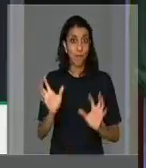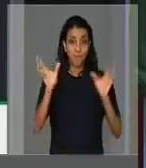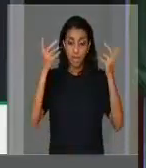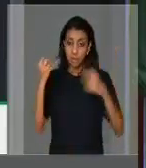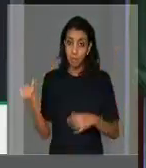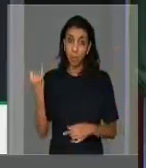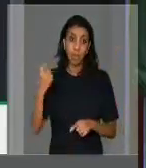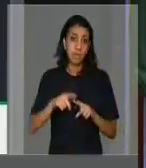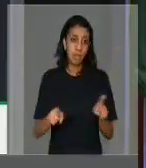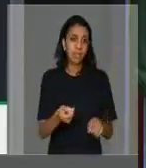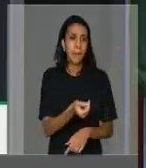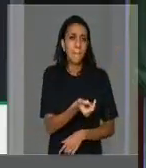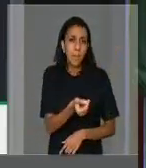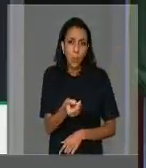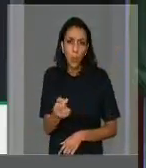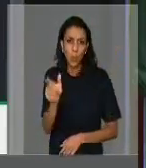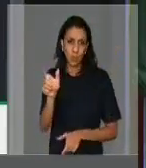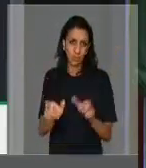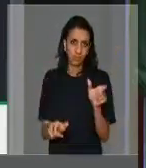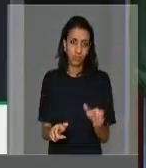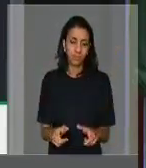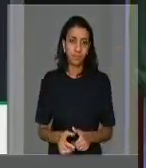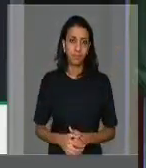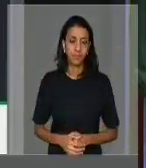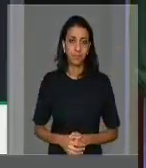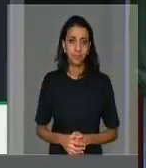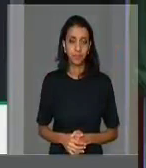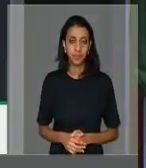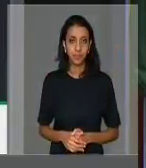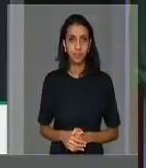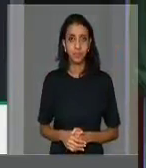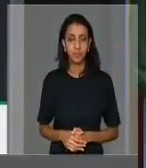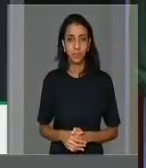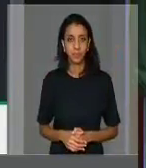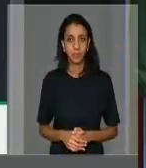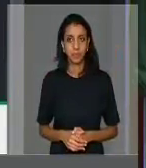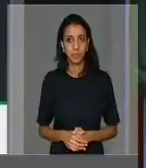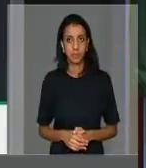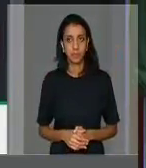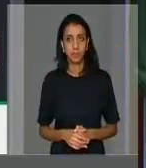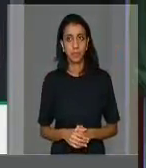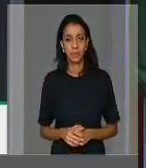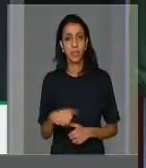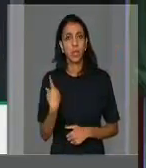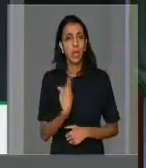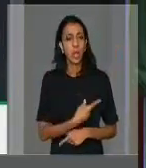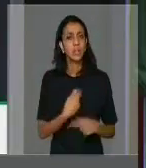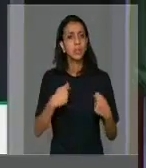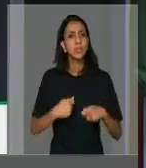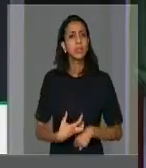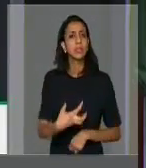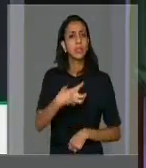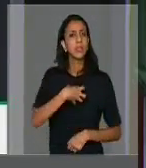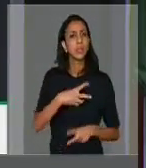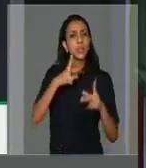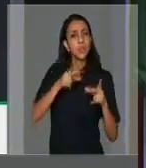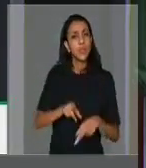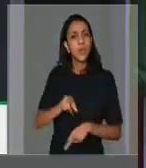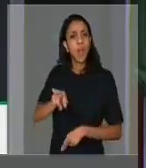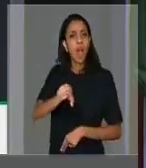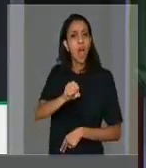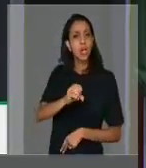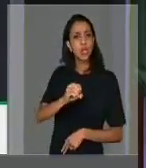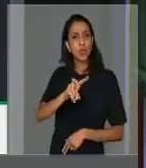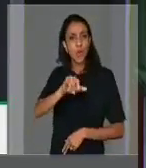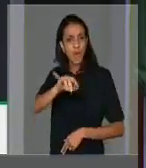evento que celebramos, nos sintamos num soviet, isto é,